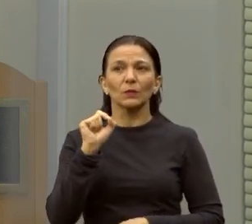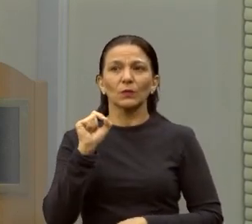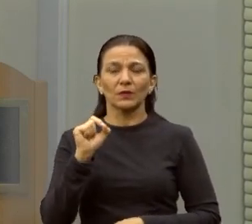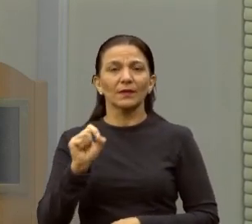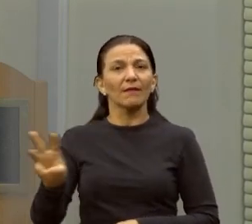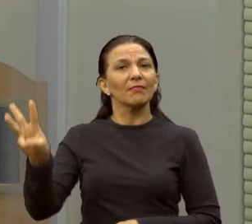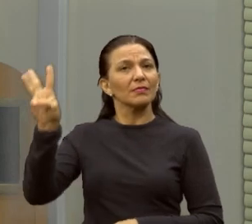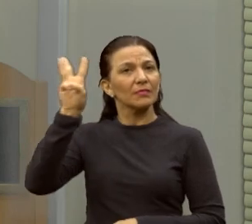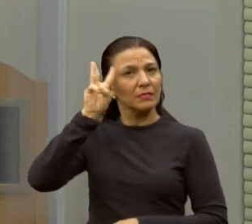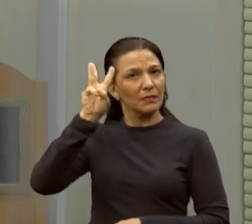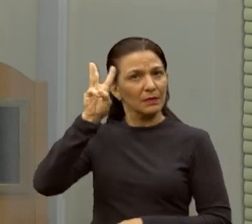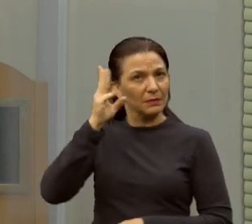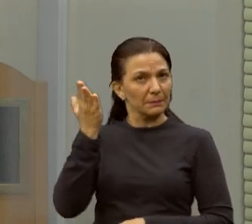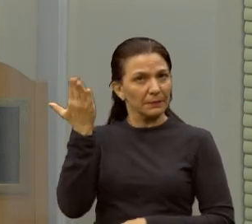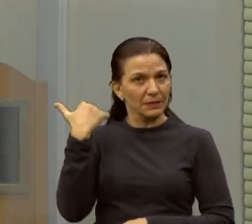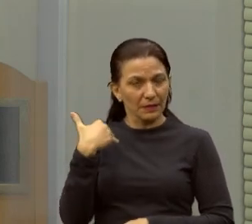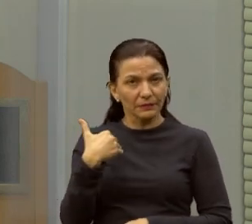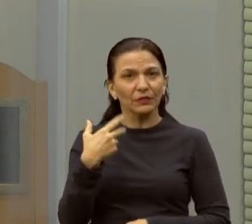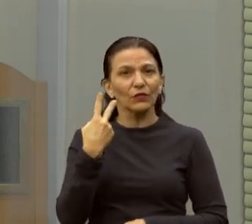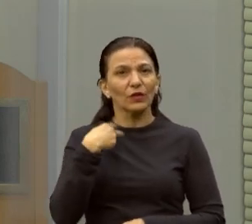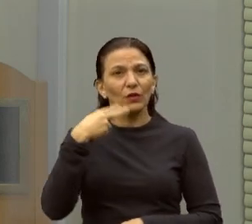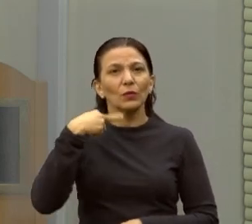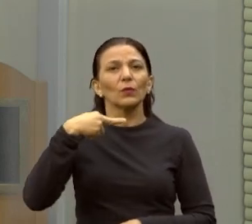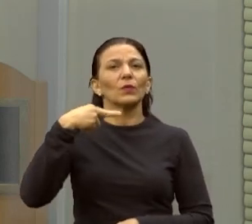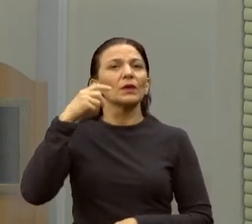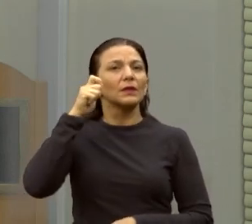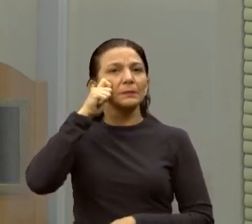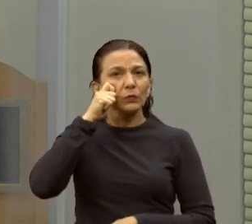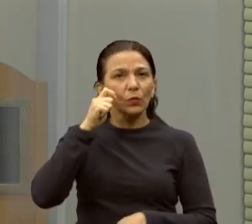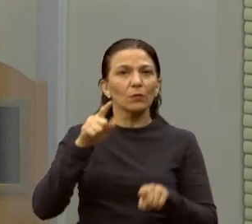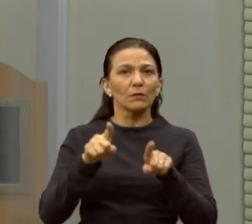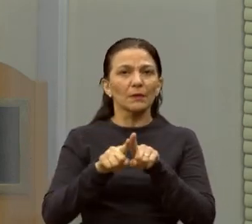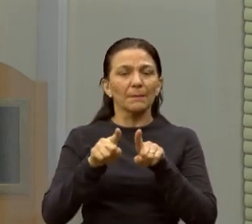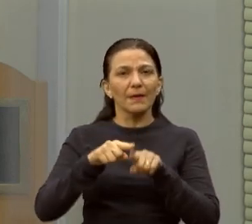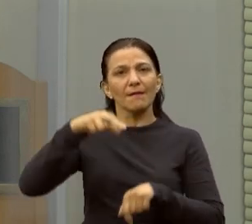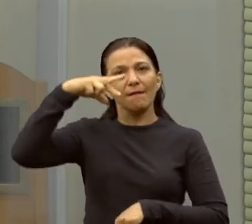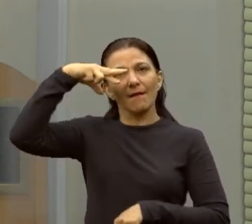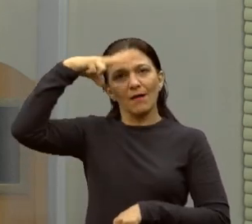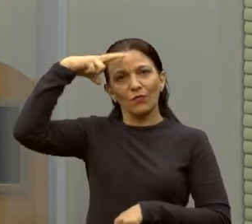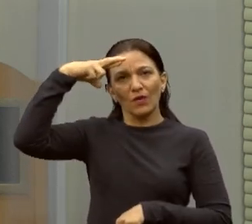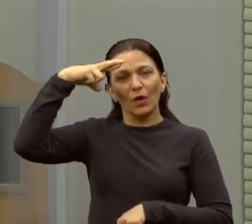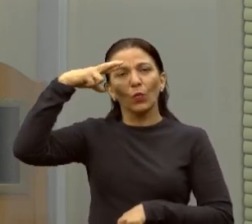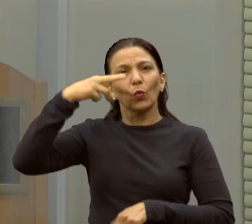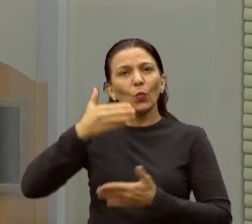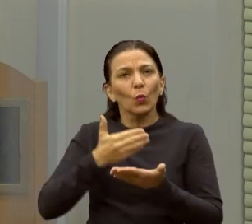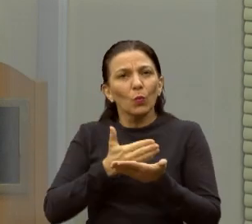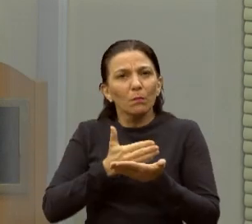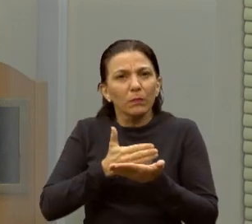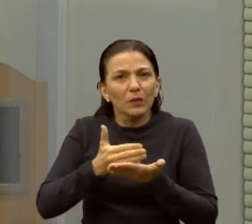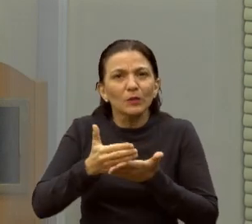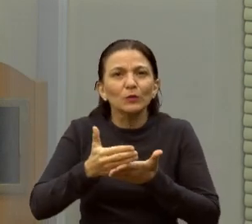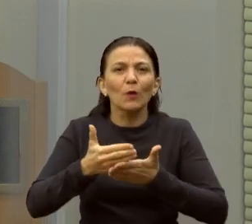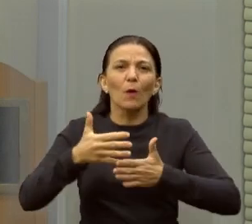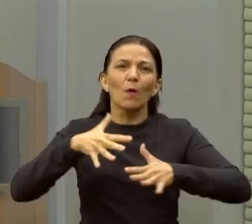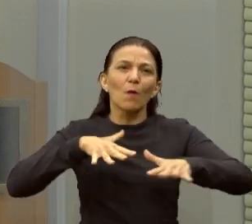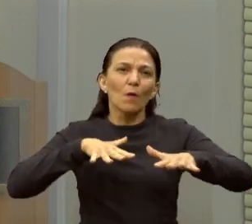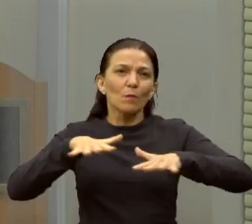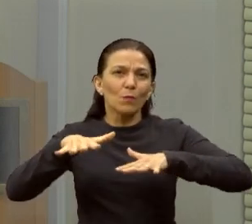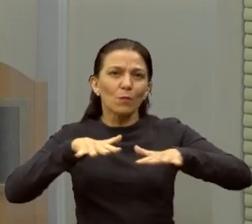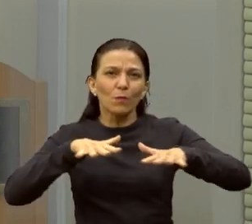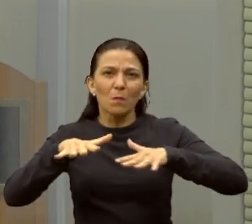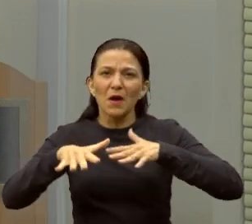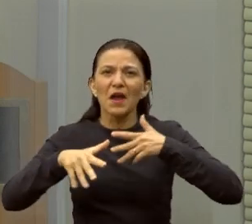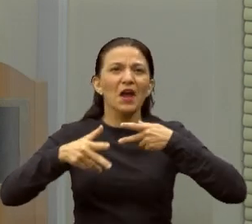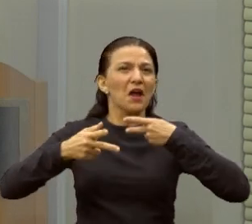terça-feira Emanuel esp ponton e Rafael deangel iniciaram um movimento que causou grande alvoroço